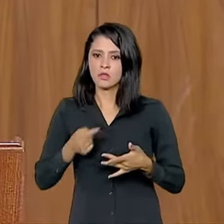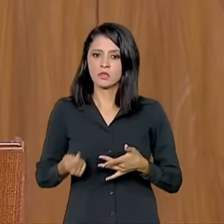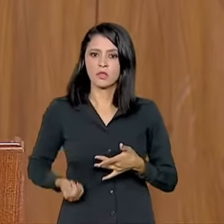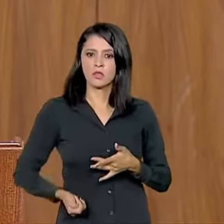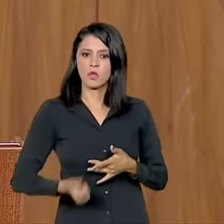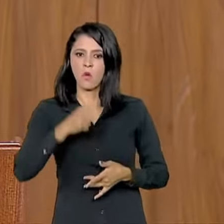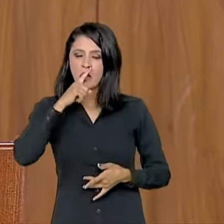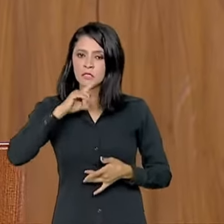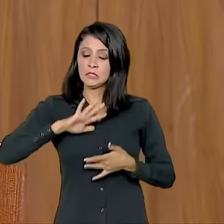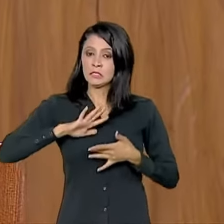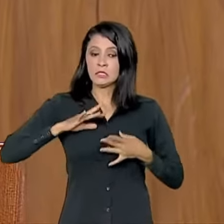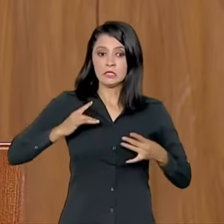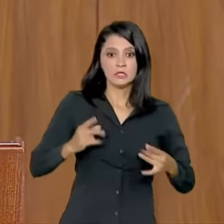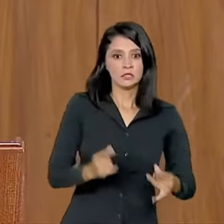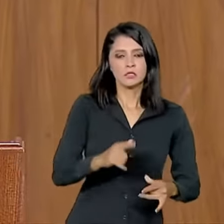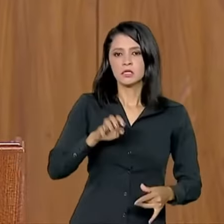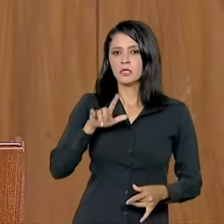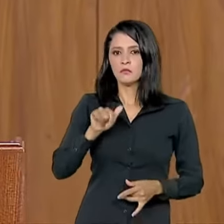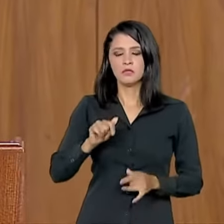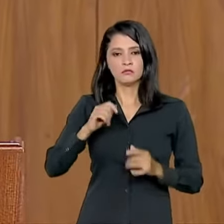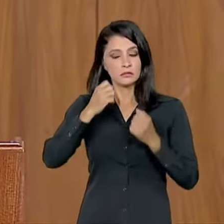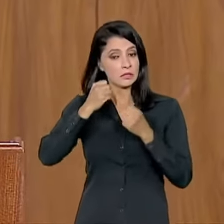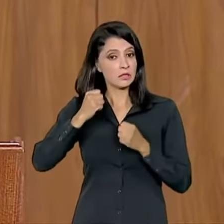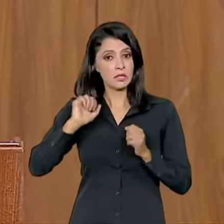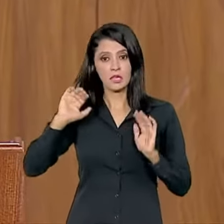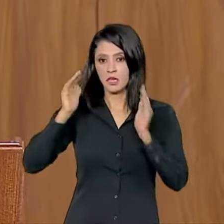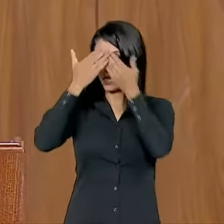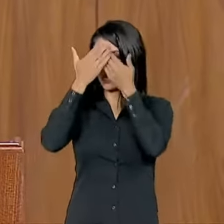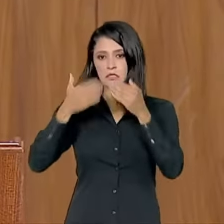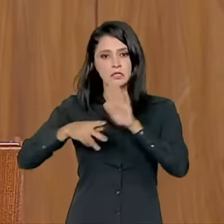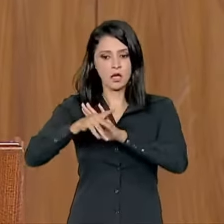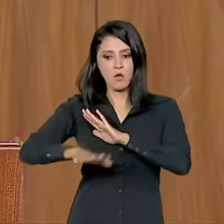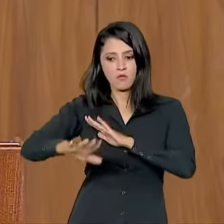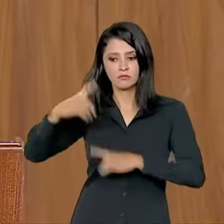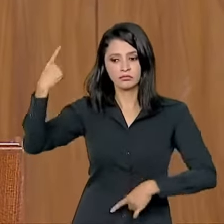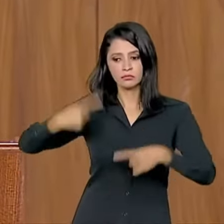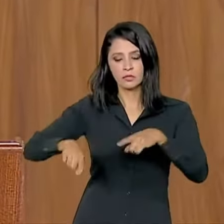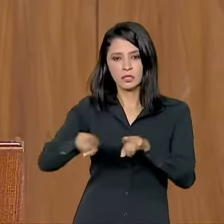extremismo. A negação da política e